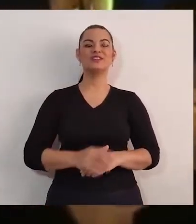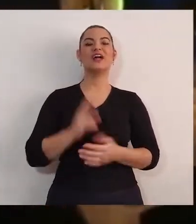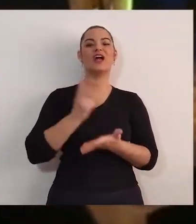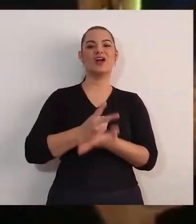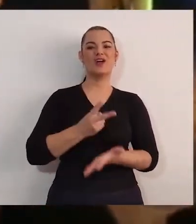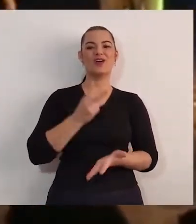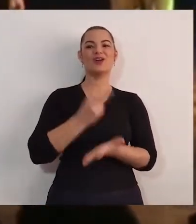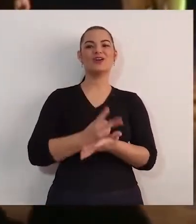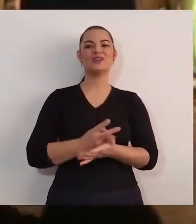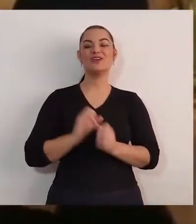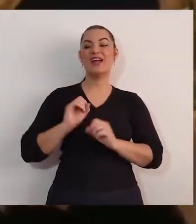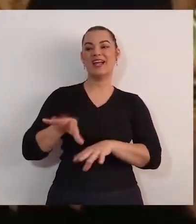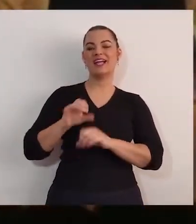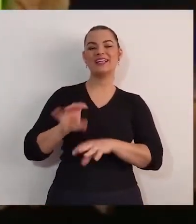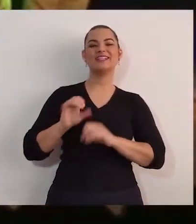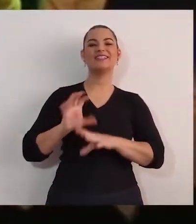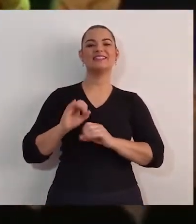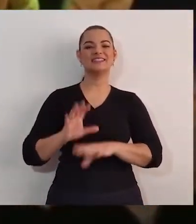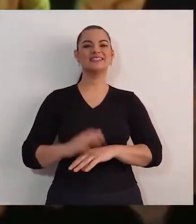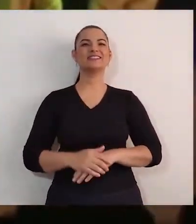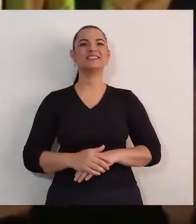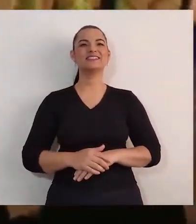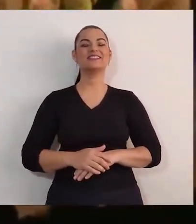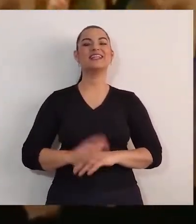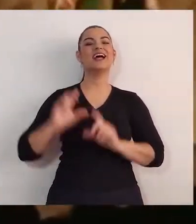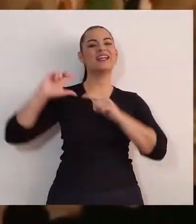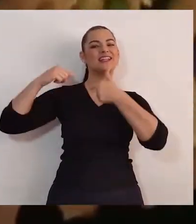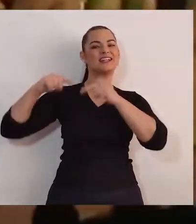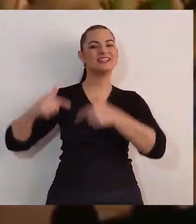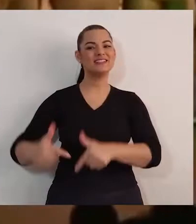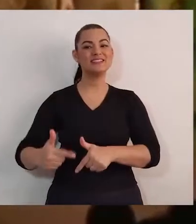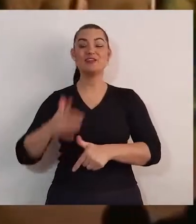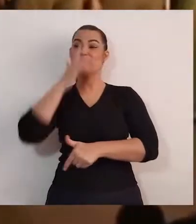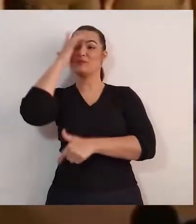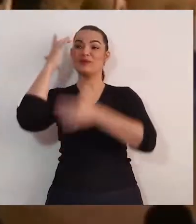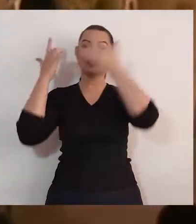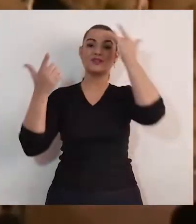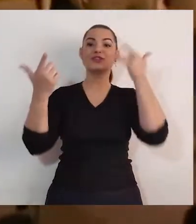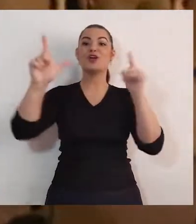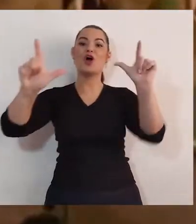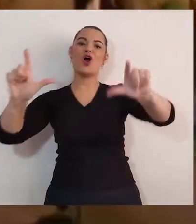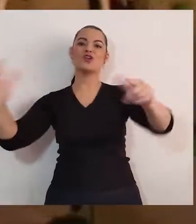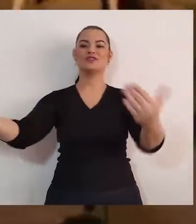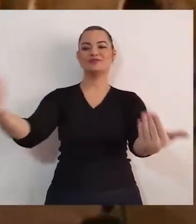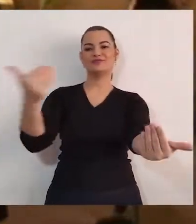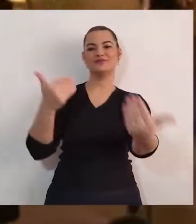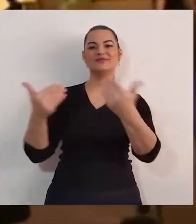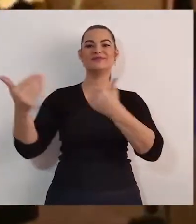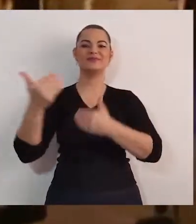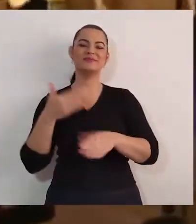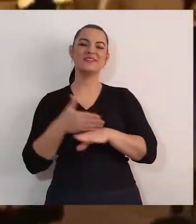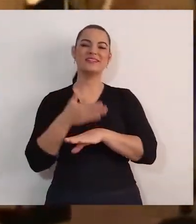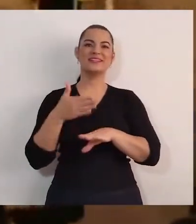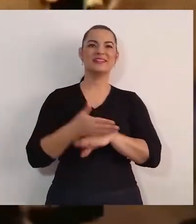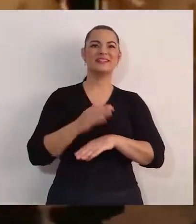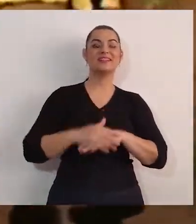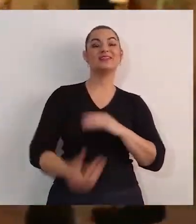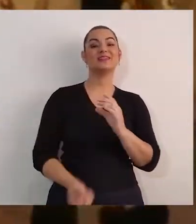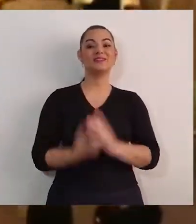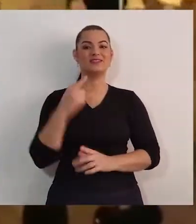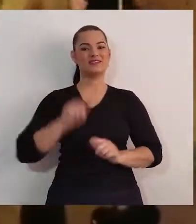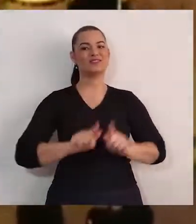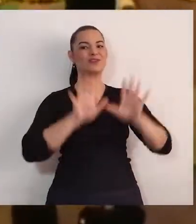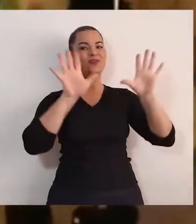para a terceira geração de integrantes. Surgiu no ambiente urbano de Guarulhos, Grande São Paulo, aqui